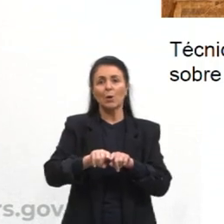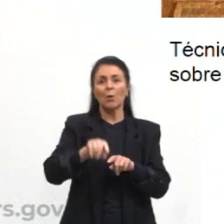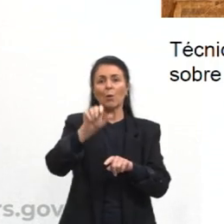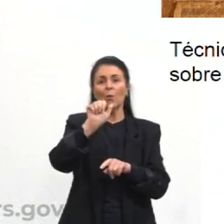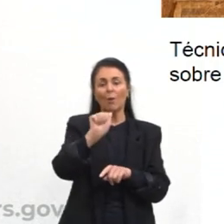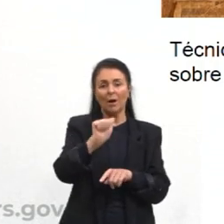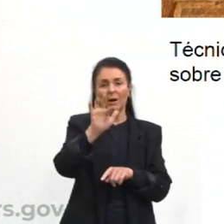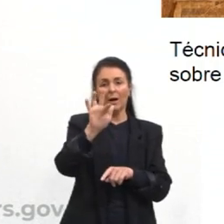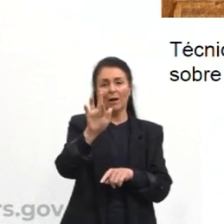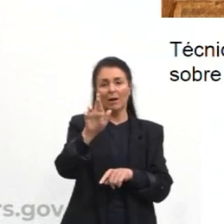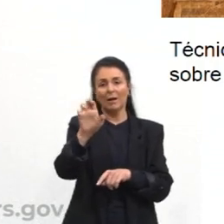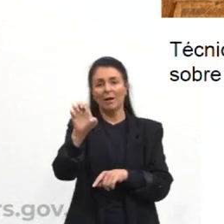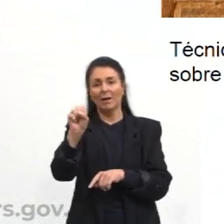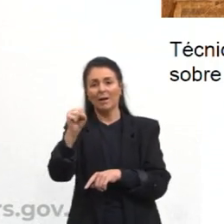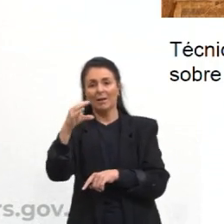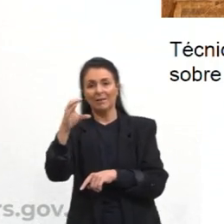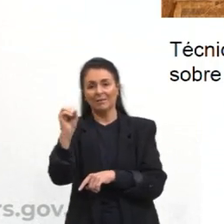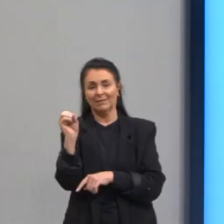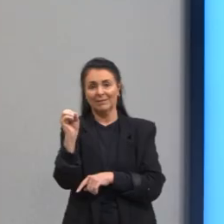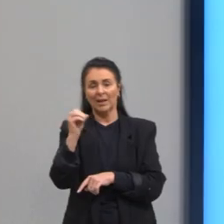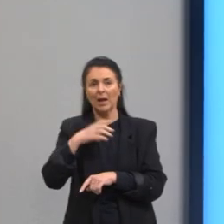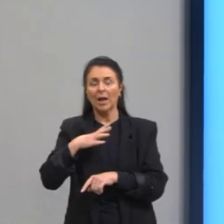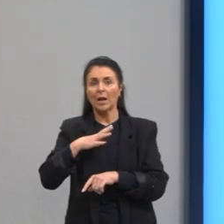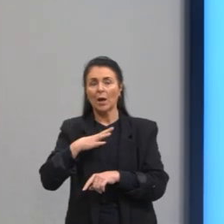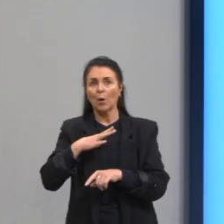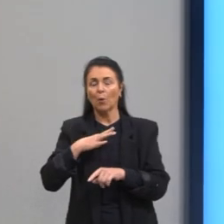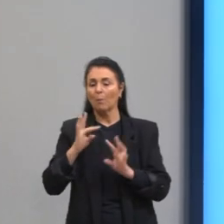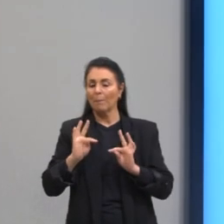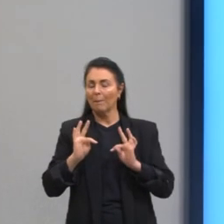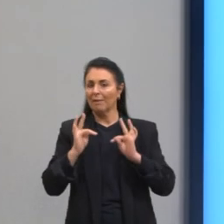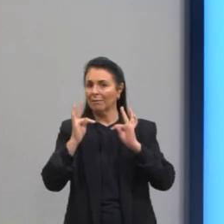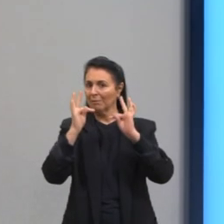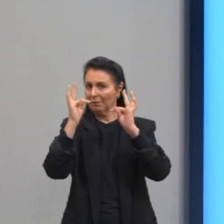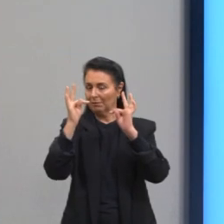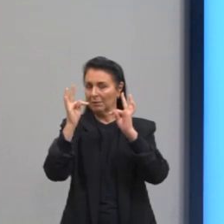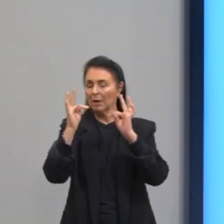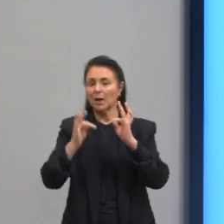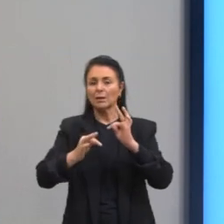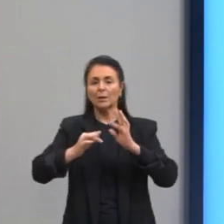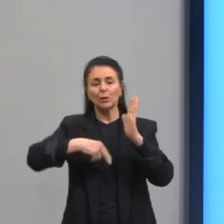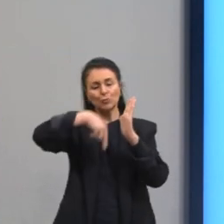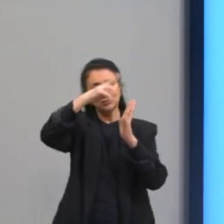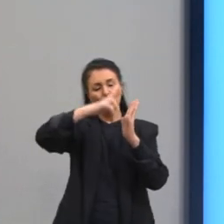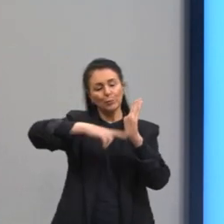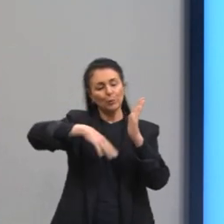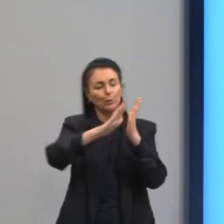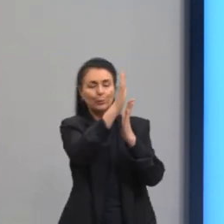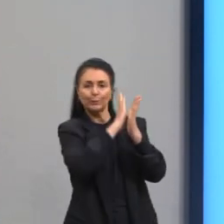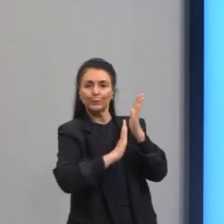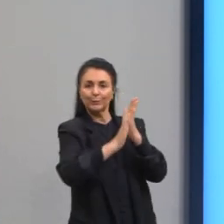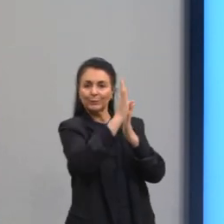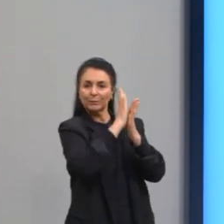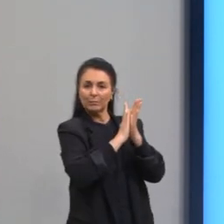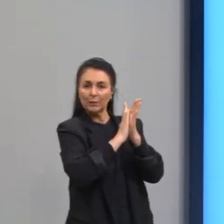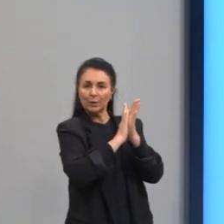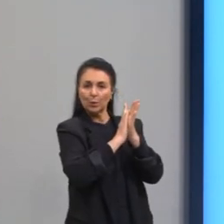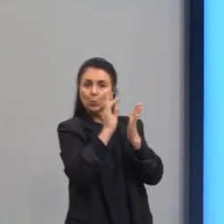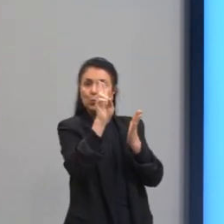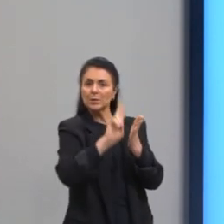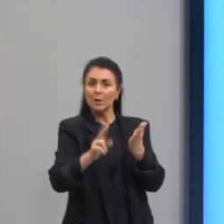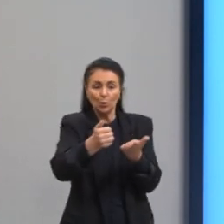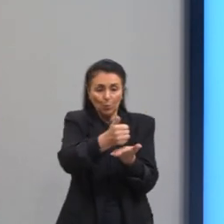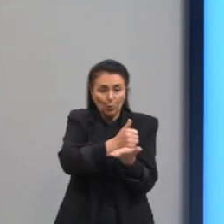o afresco ele é uma técnica de pintura mural executadas sobre uma base úmida